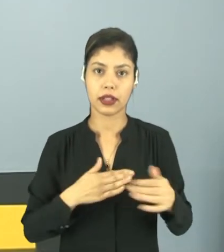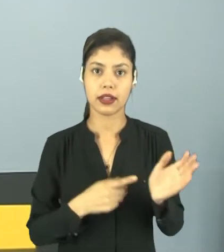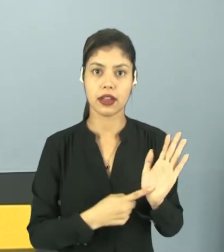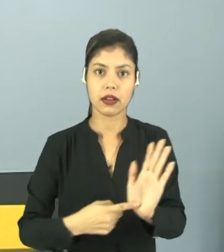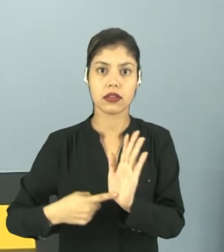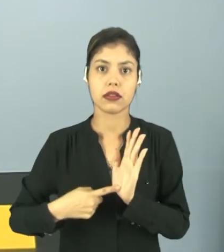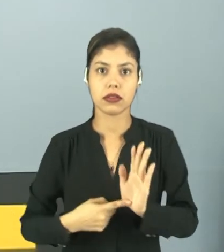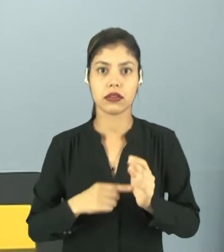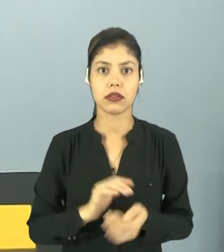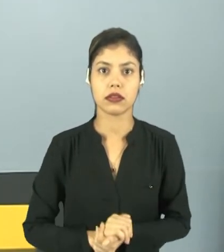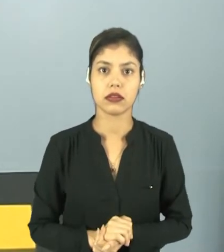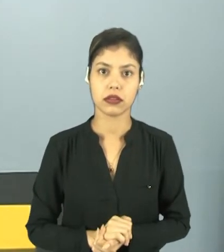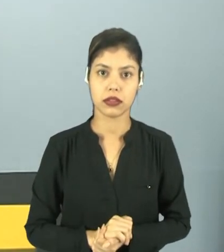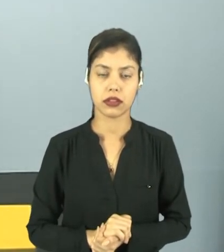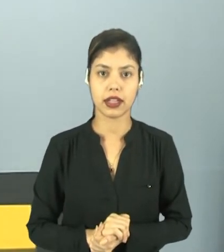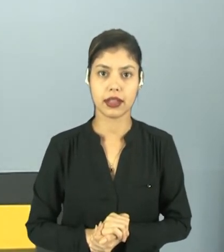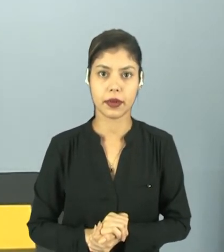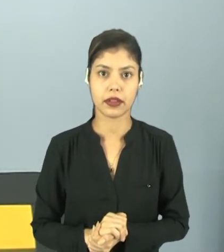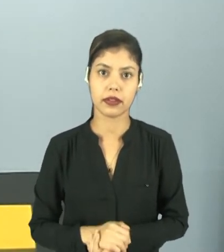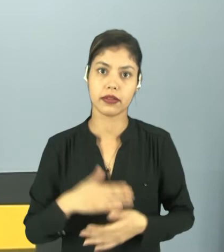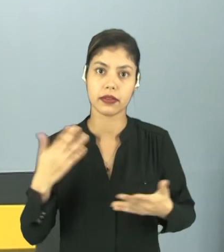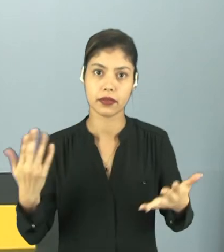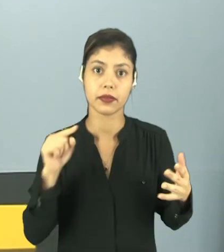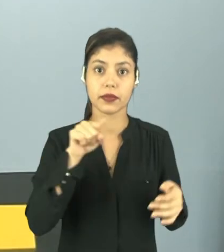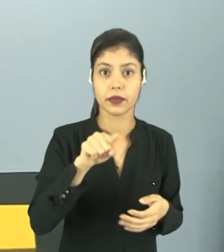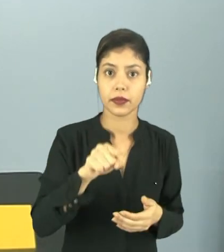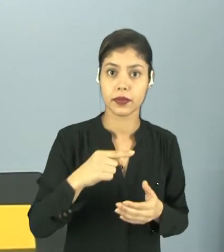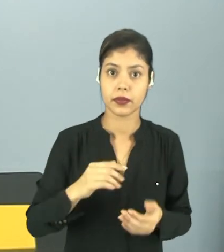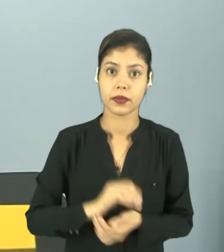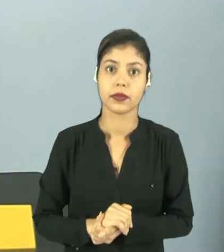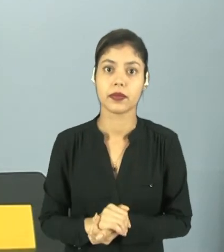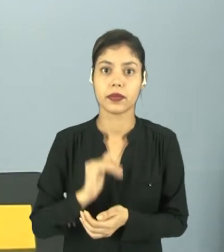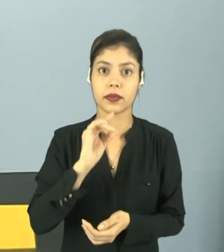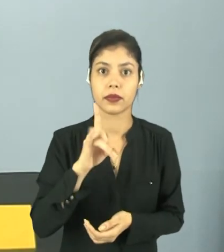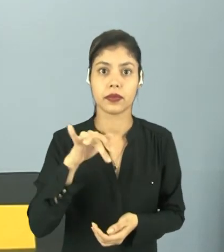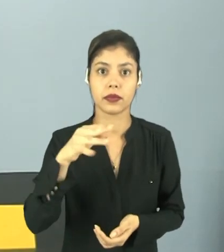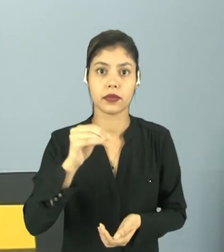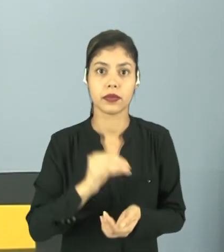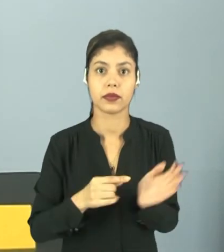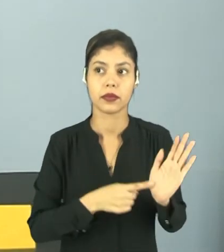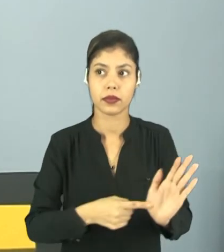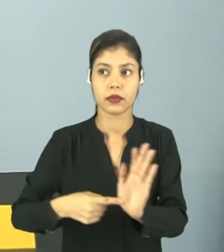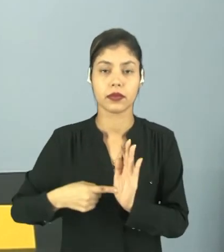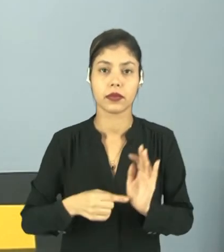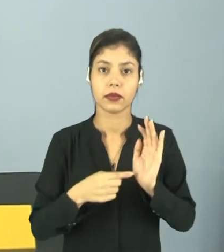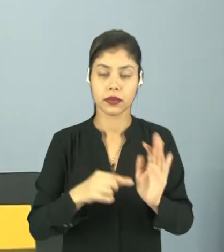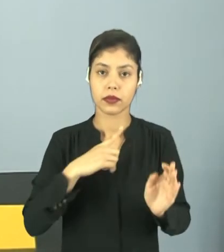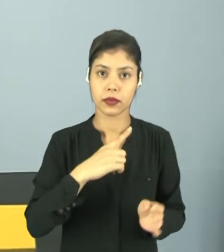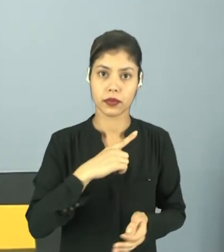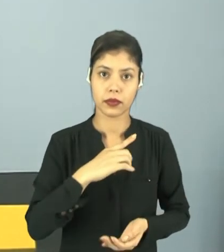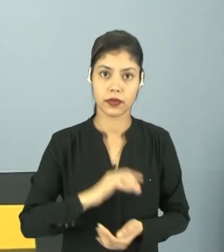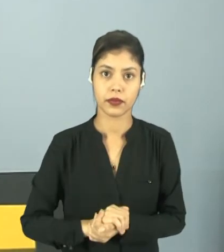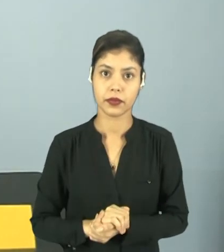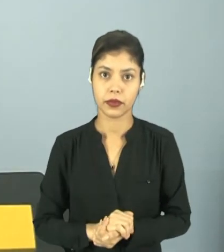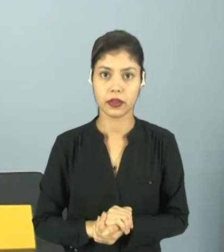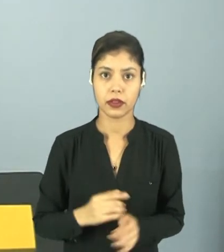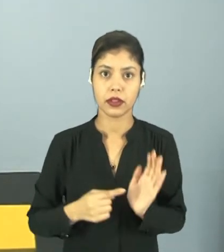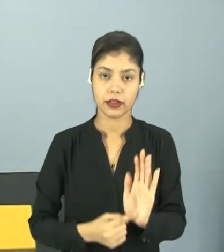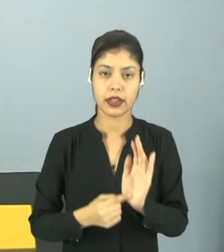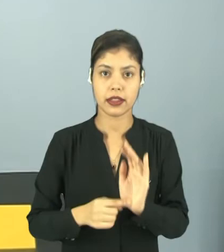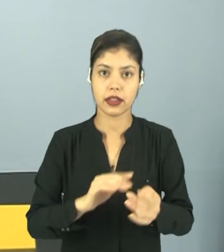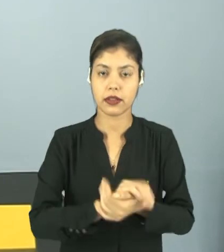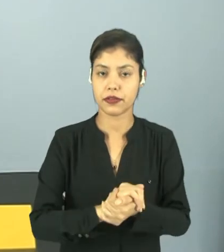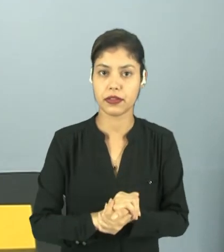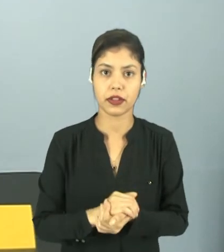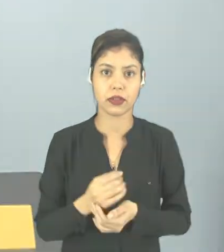eles também se alimentavam dos alimentos que eram disponíveis para eles. E o impacto não tinha um impacto negativo na